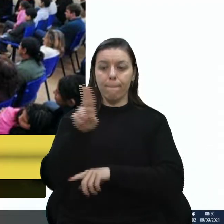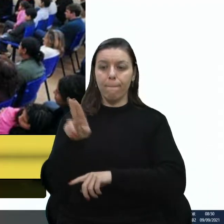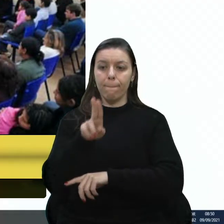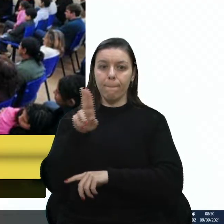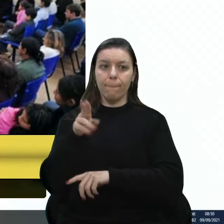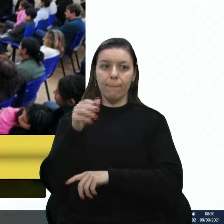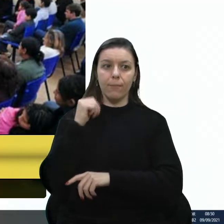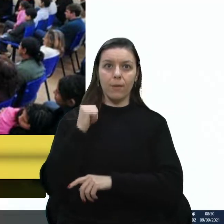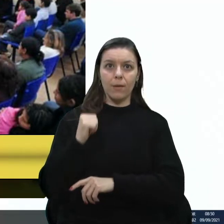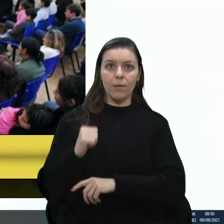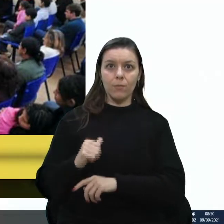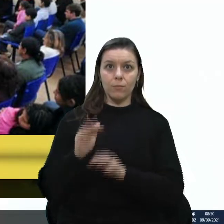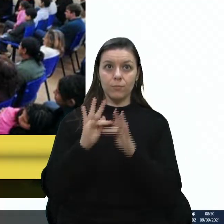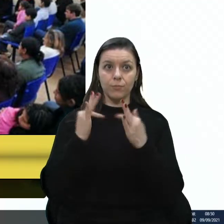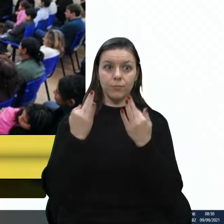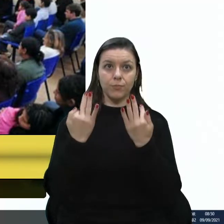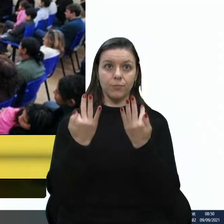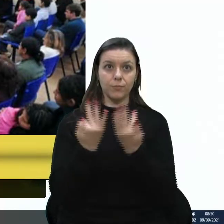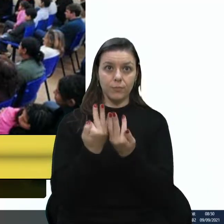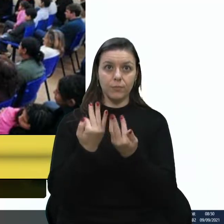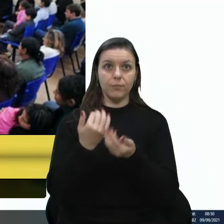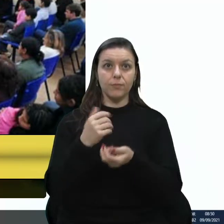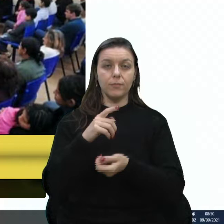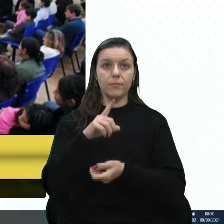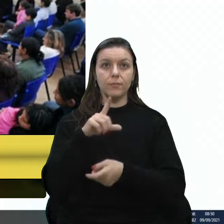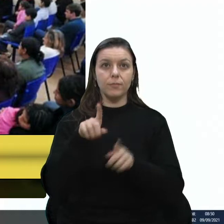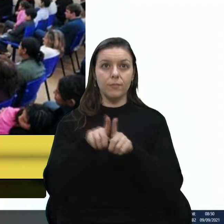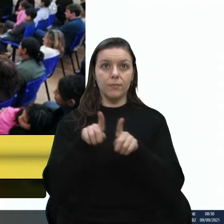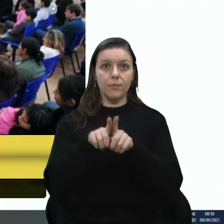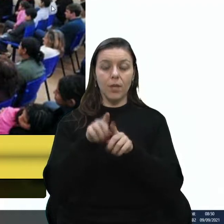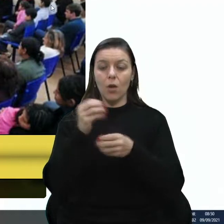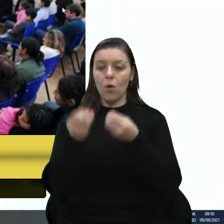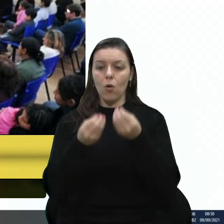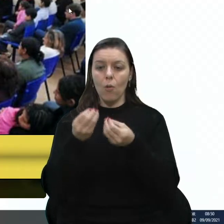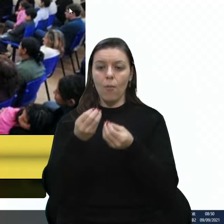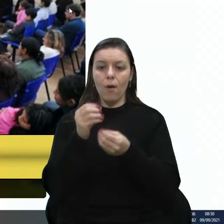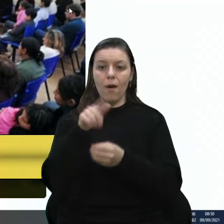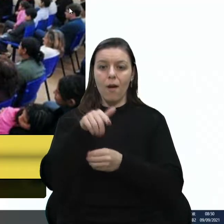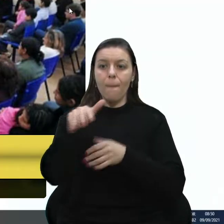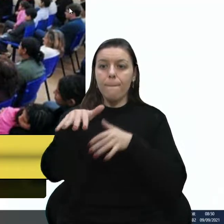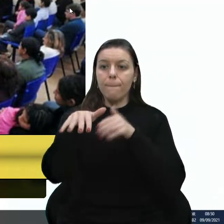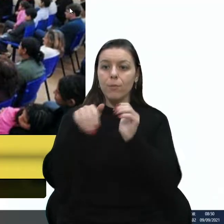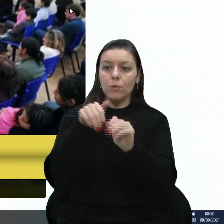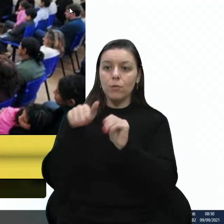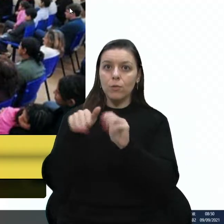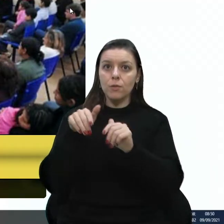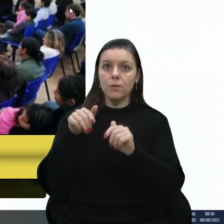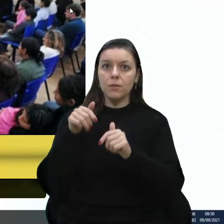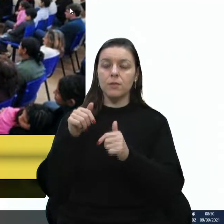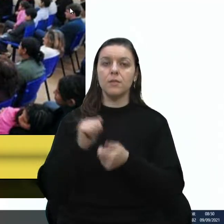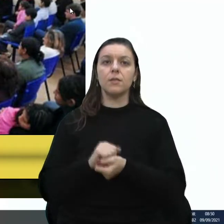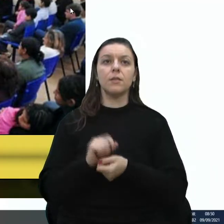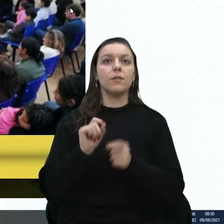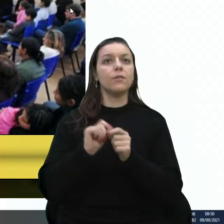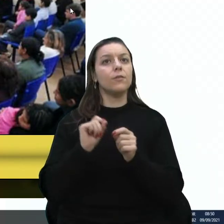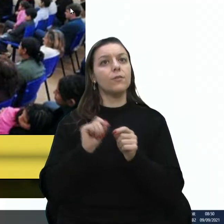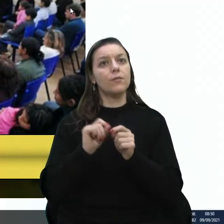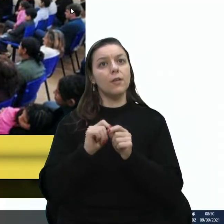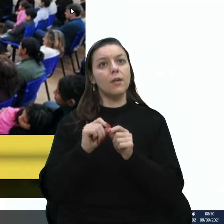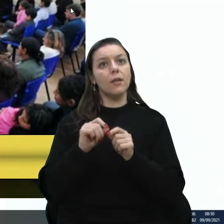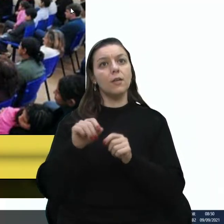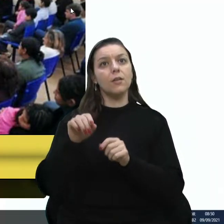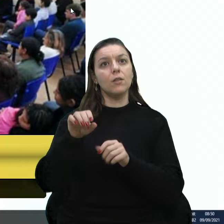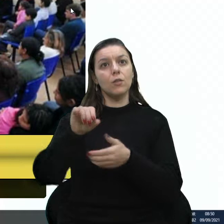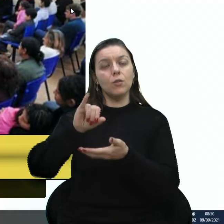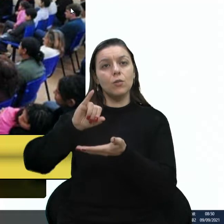Família conseguiam, através do mapeamento e da busca ativa feita no centro